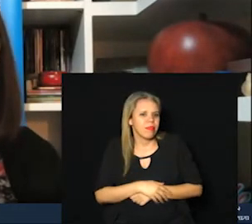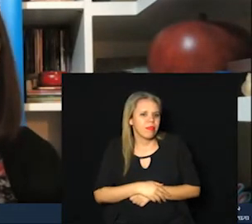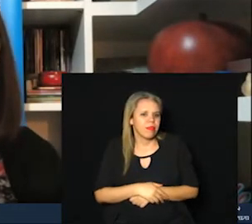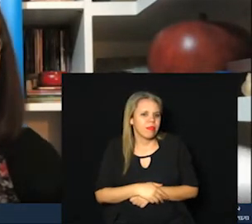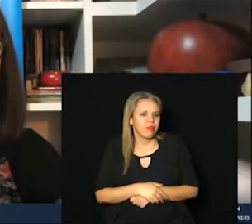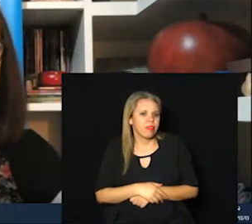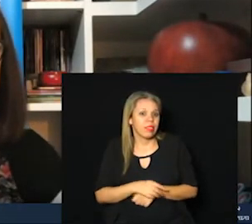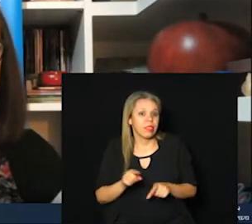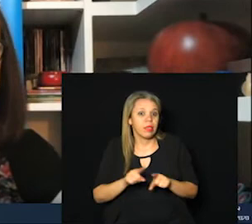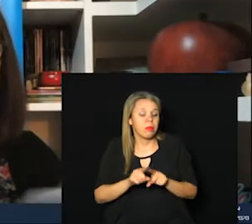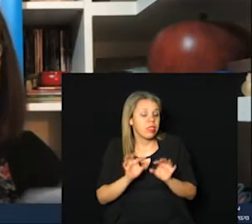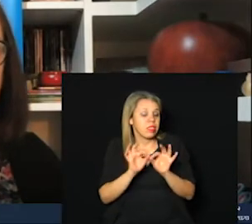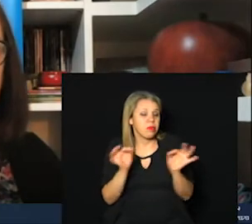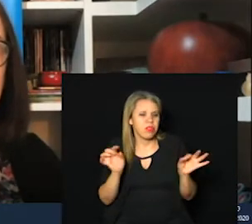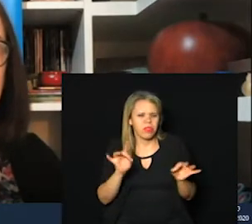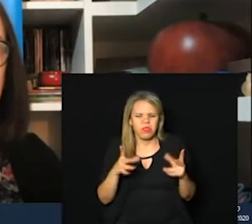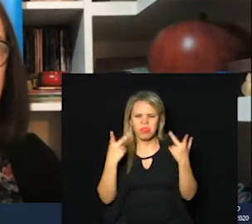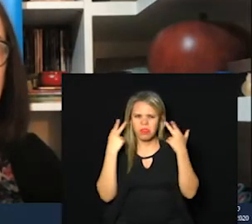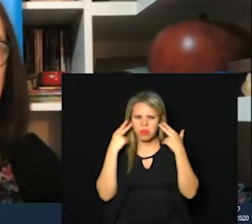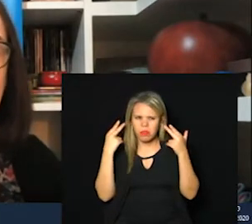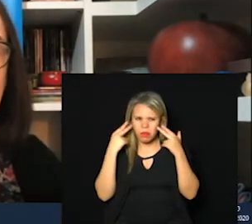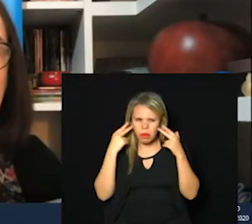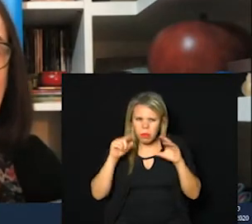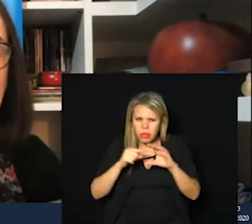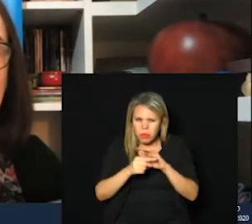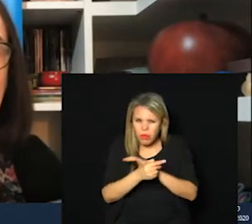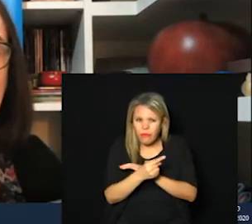além do simplesmente natural, do horizonte do que é